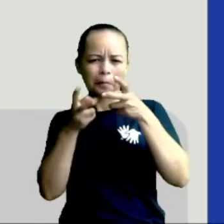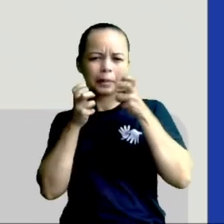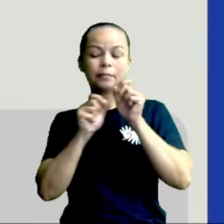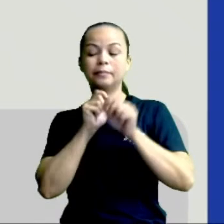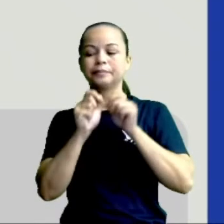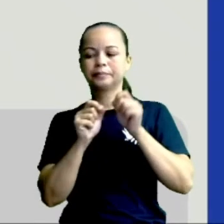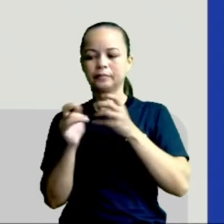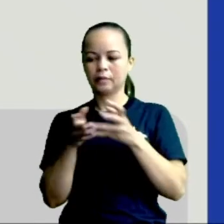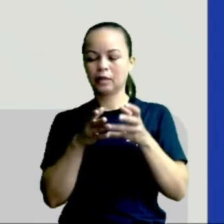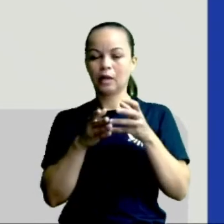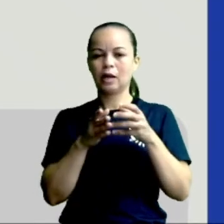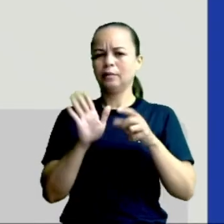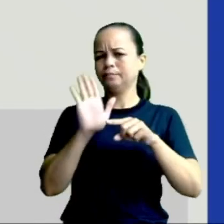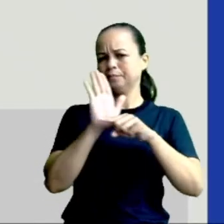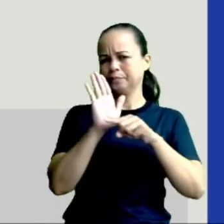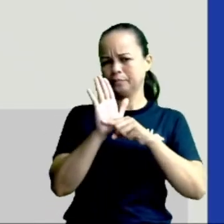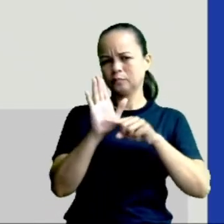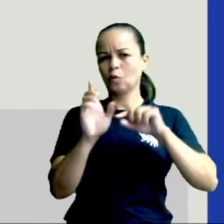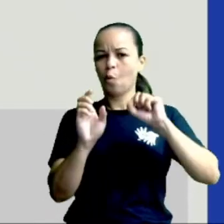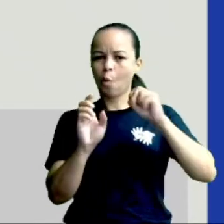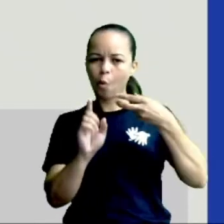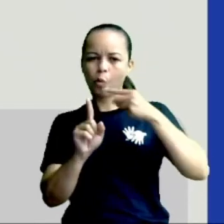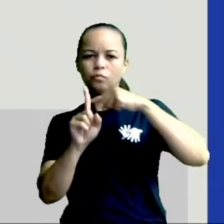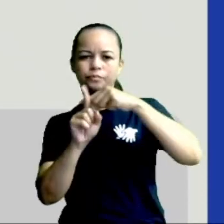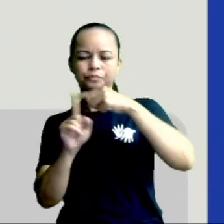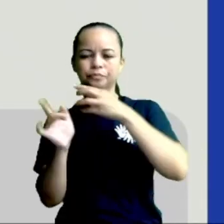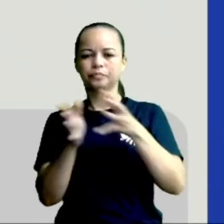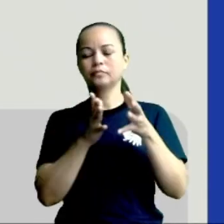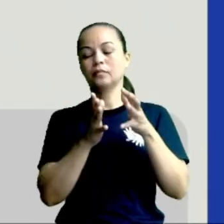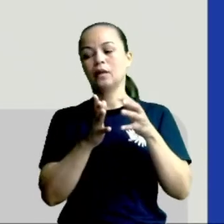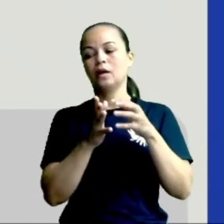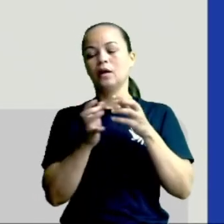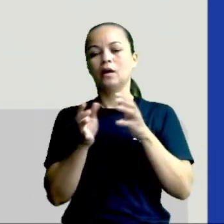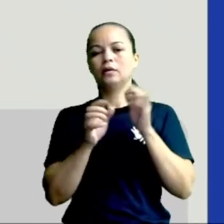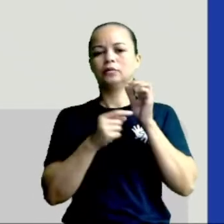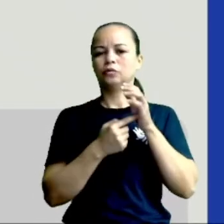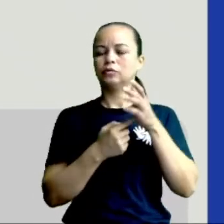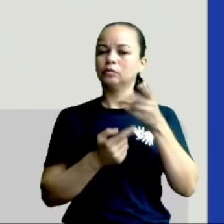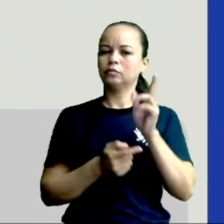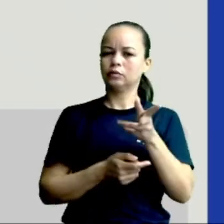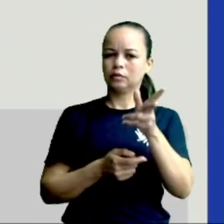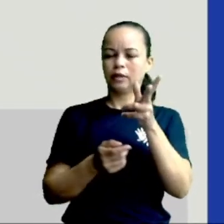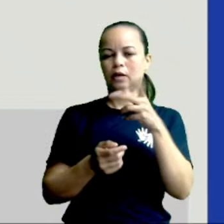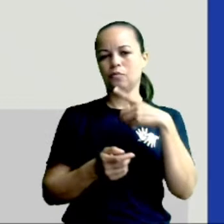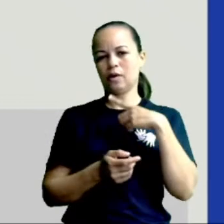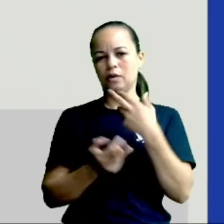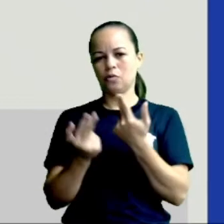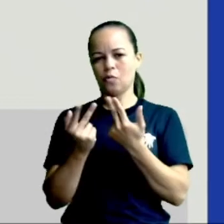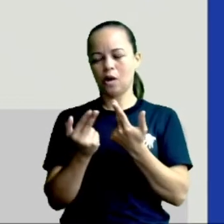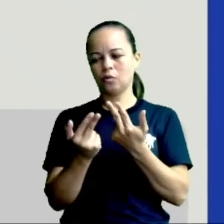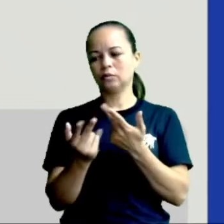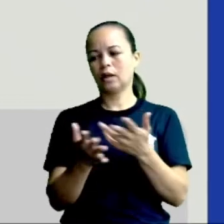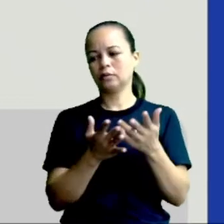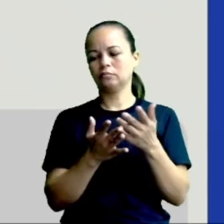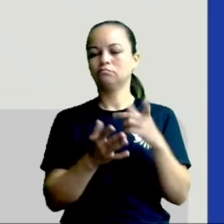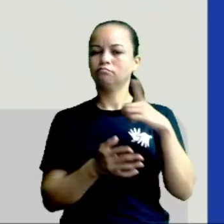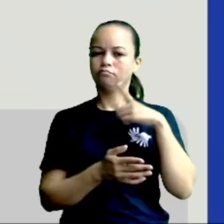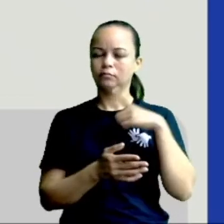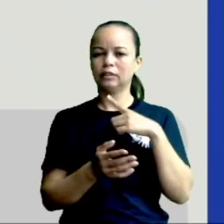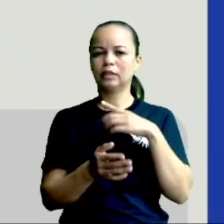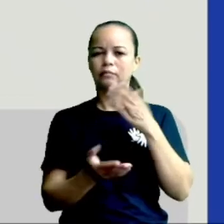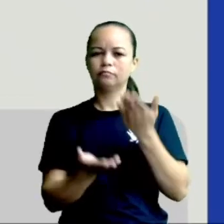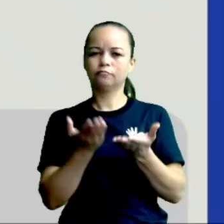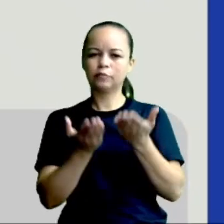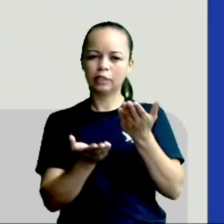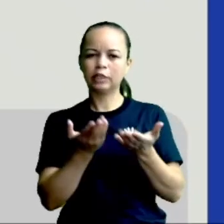diminuir o mesmo número nos dois membros da Igualdade continuaremos a ter uma igualdade teremos o mesmo